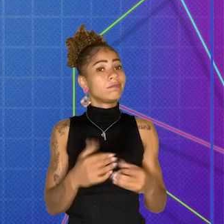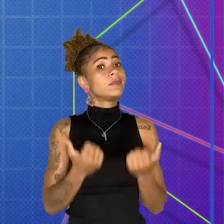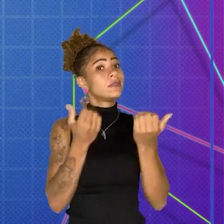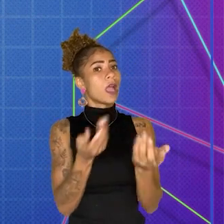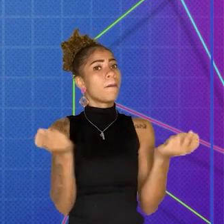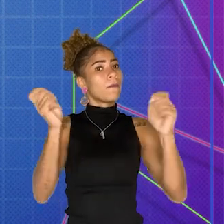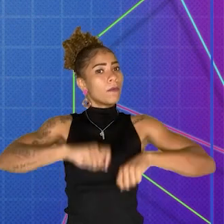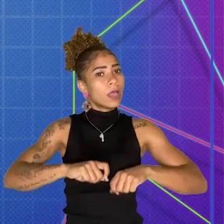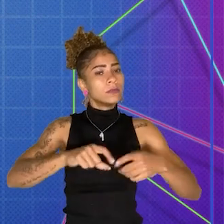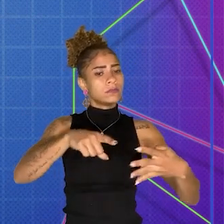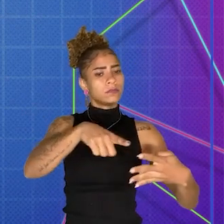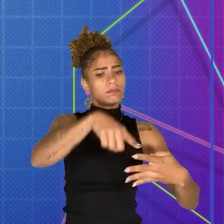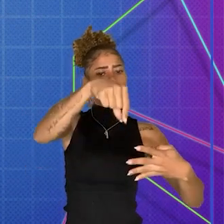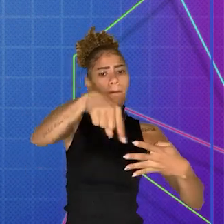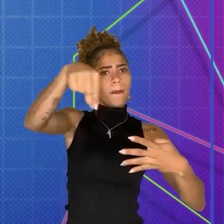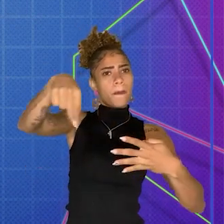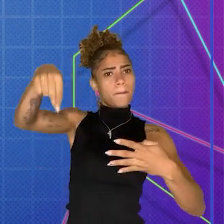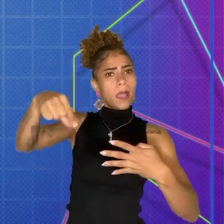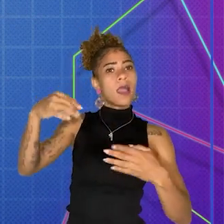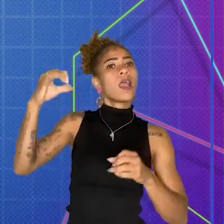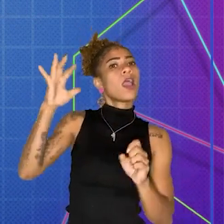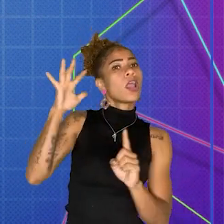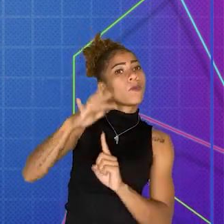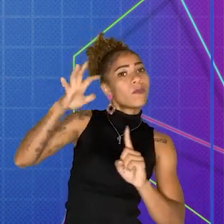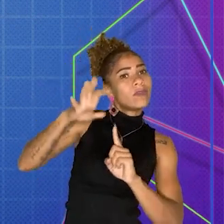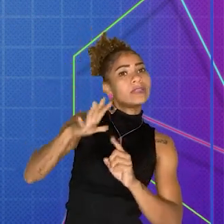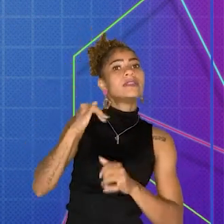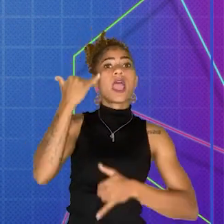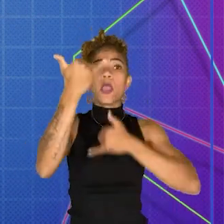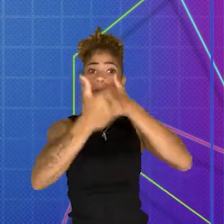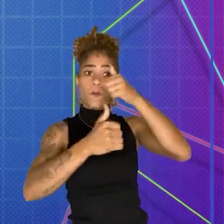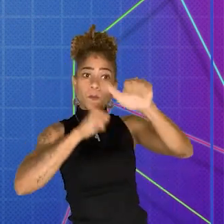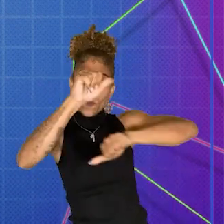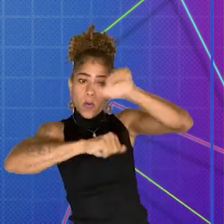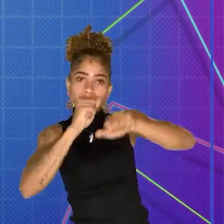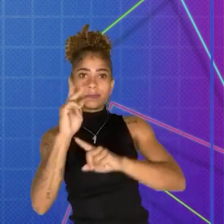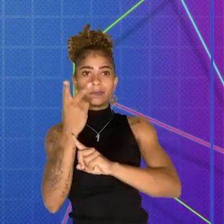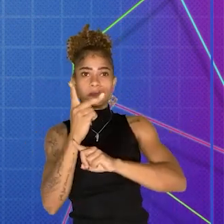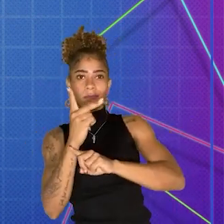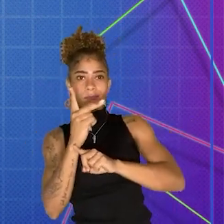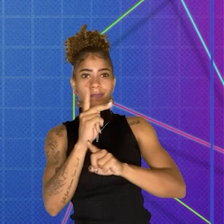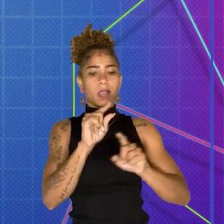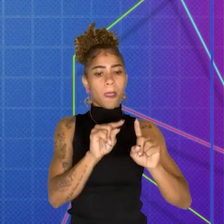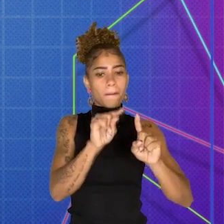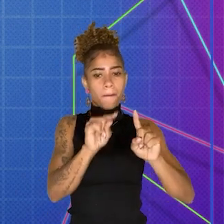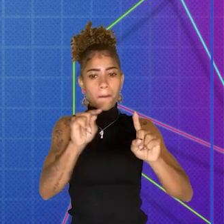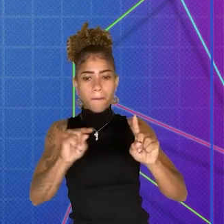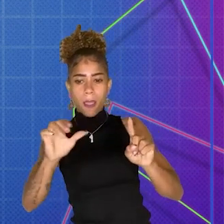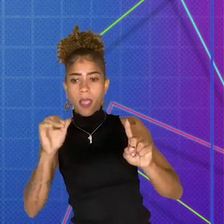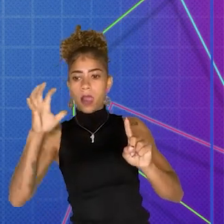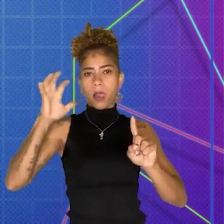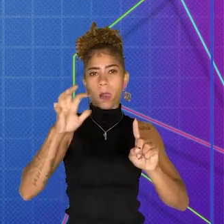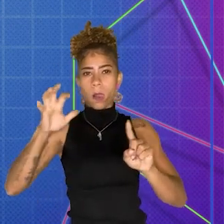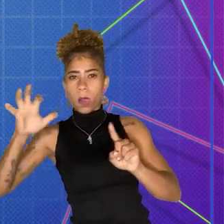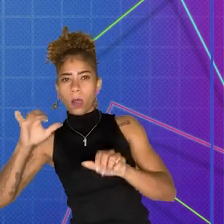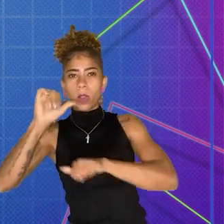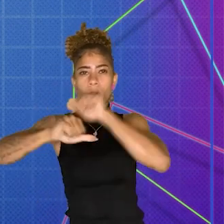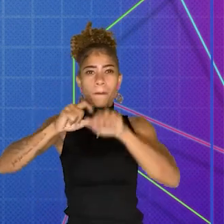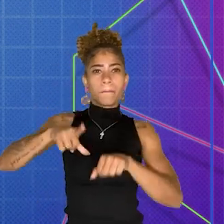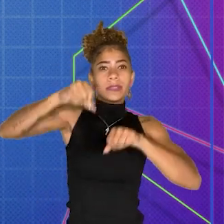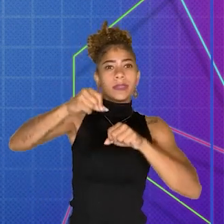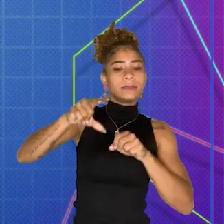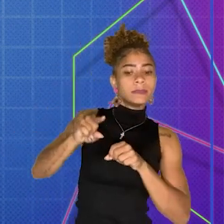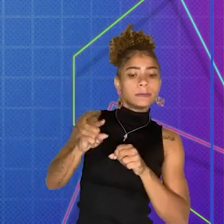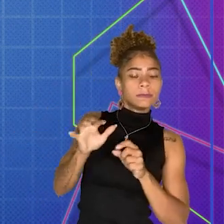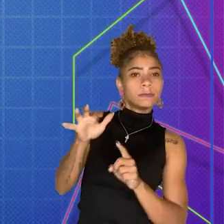jogador a possibilidade de tomar decisões que afetam o curso da história pode ser um elemento inovador e empolgante. Quando o jogador percebe que suas